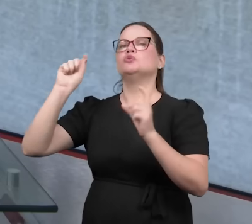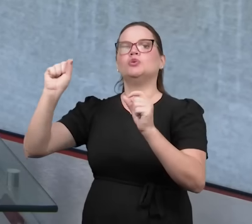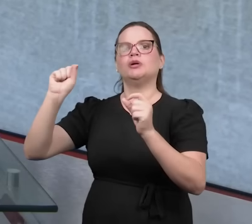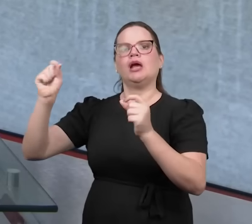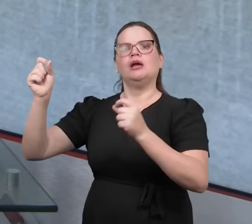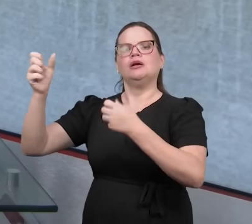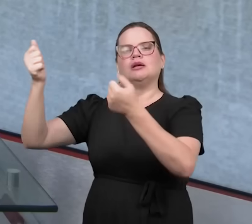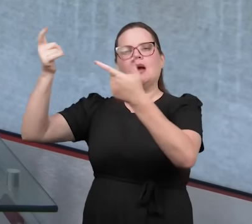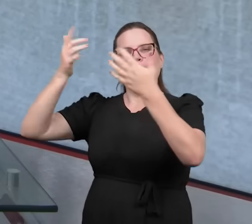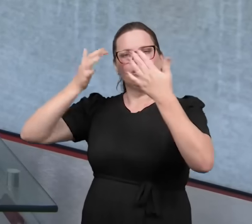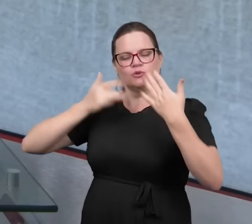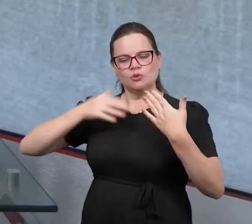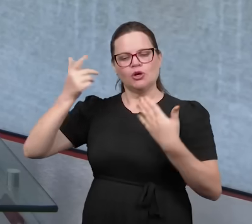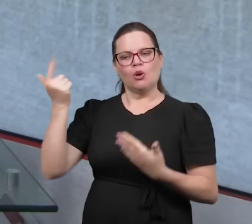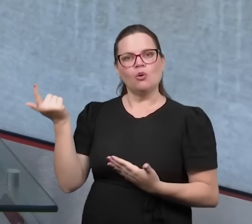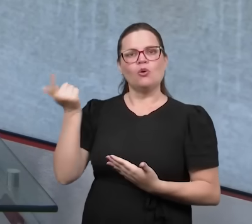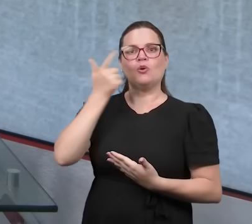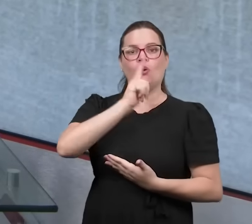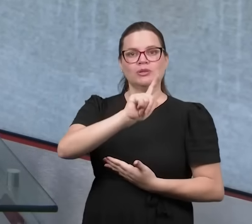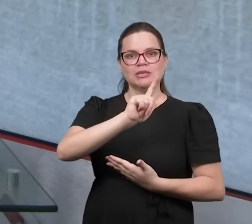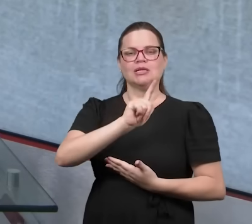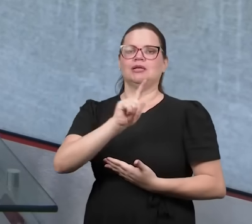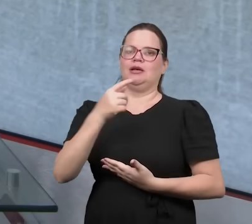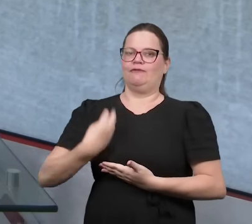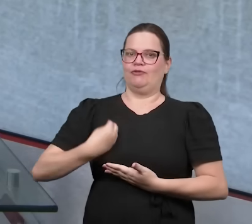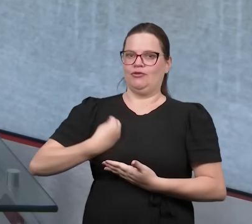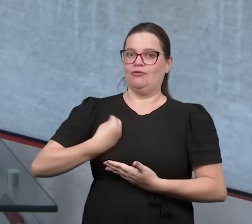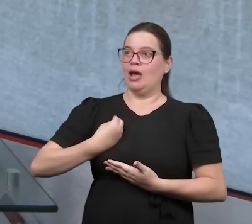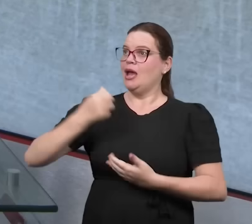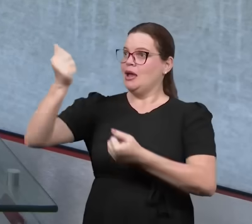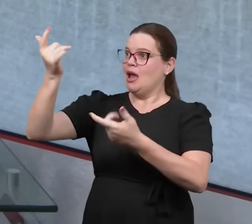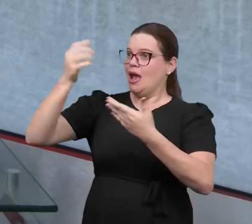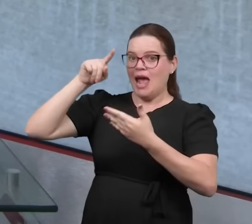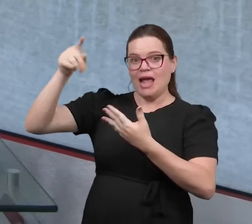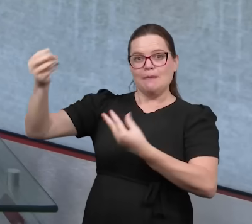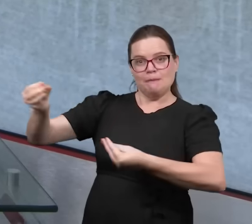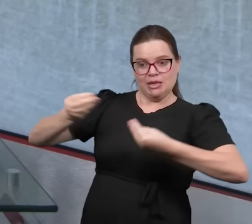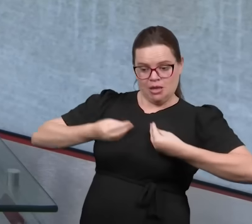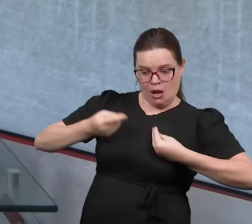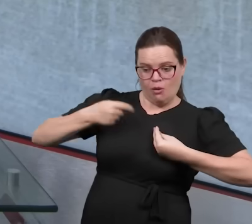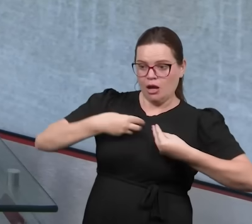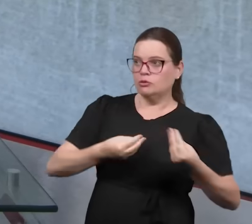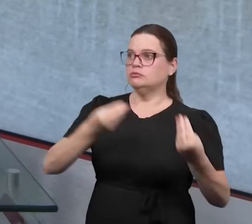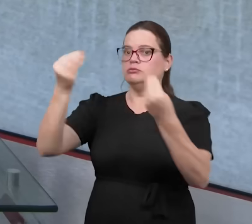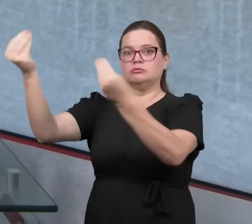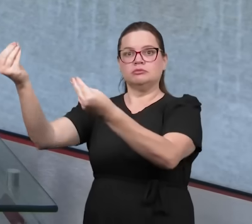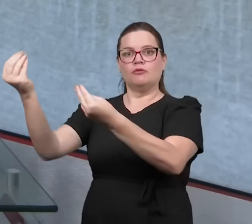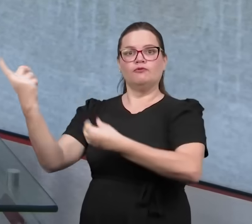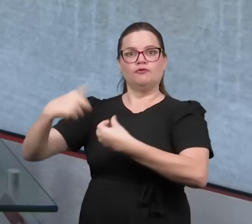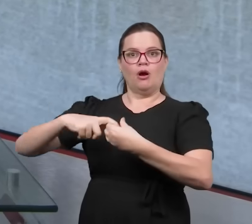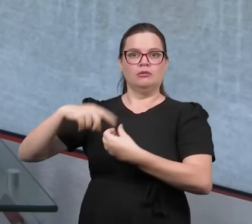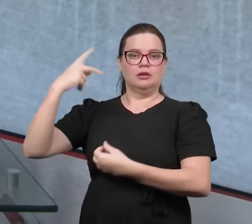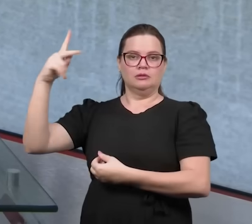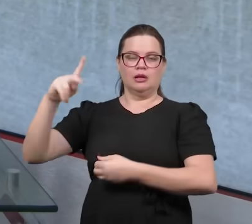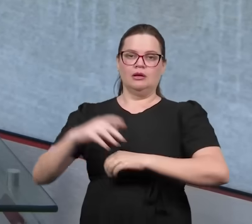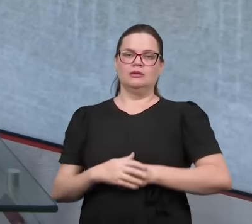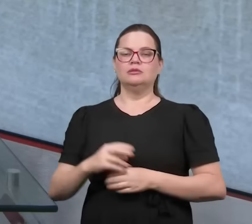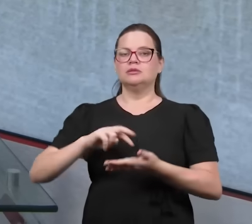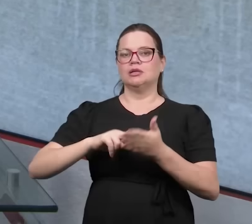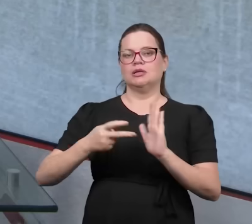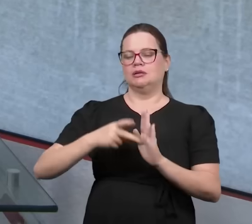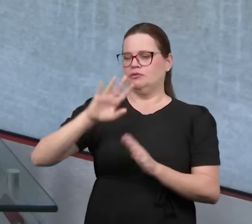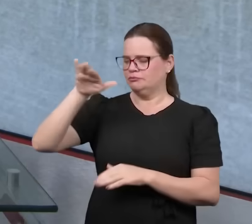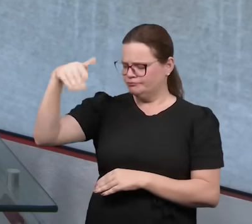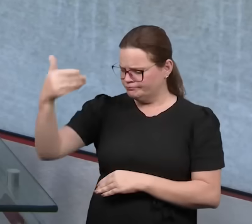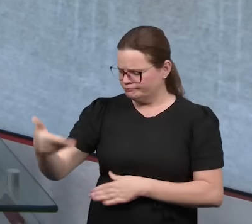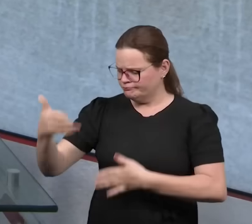o recurso para a nossa sobrevivência. Na verdade, trata-se de um gesto de reconhecimento e um